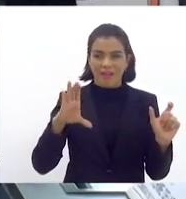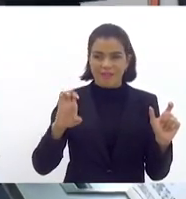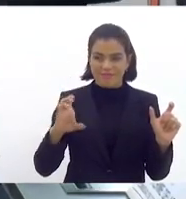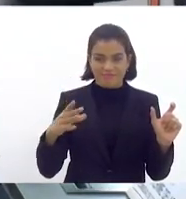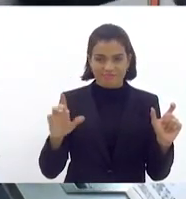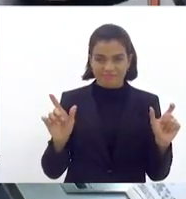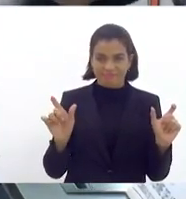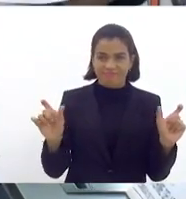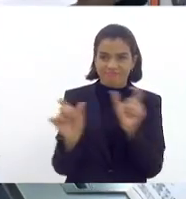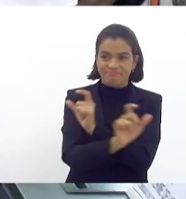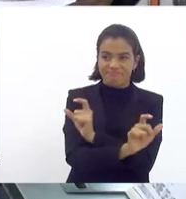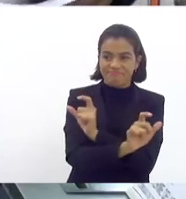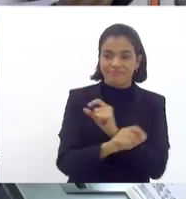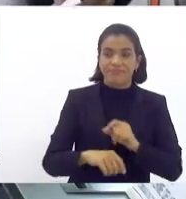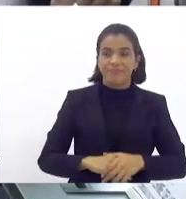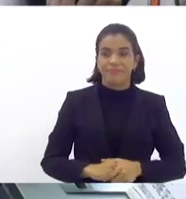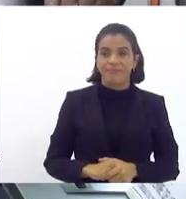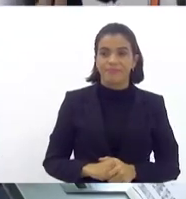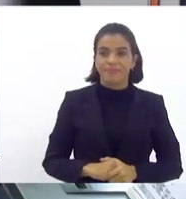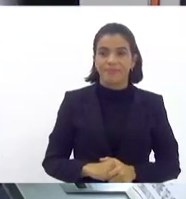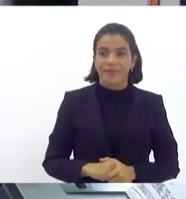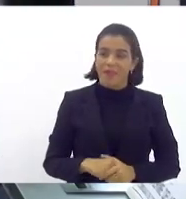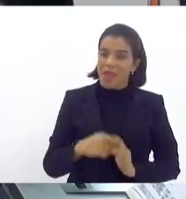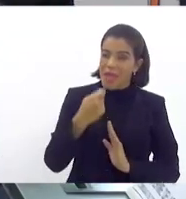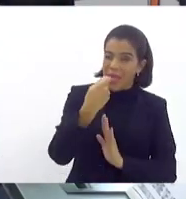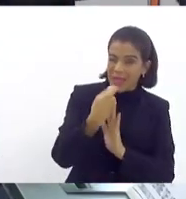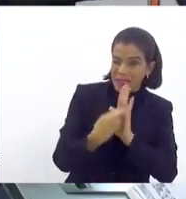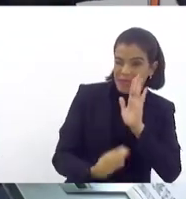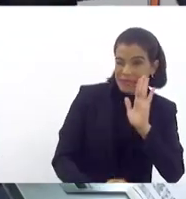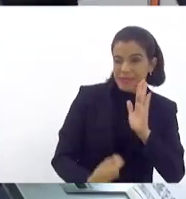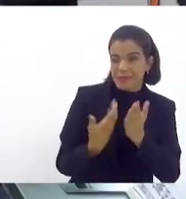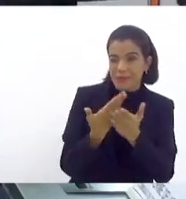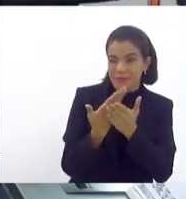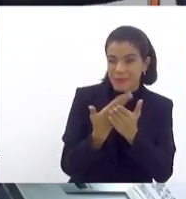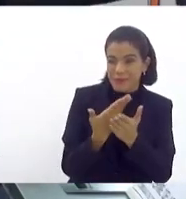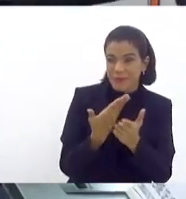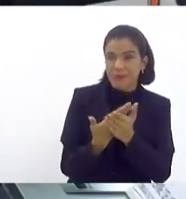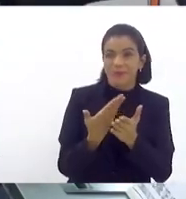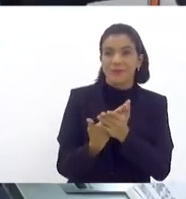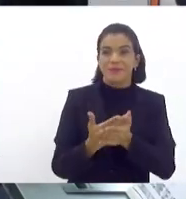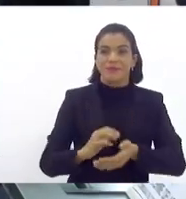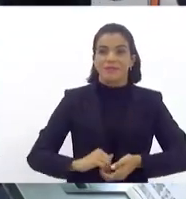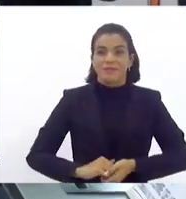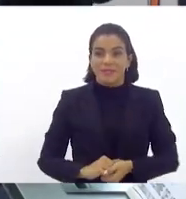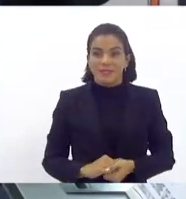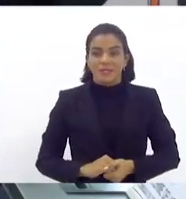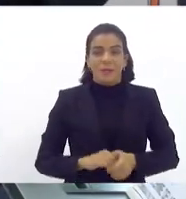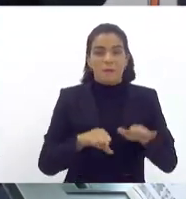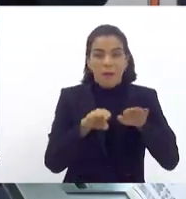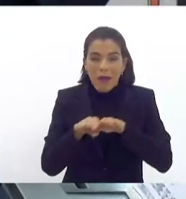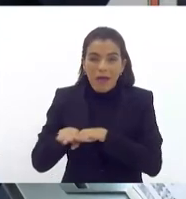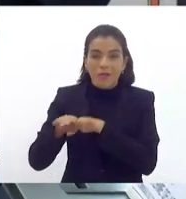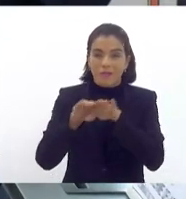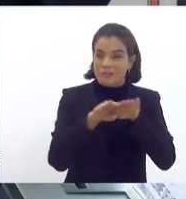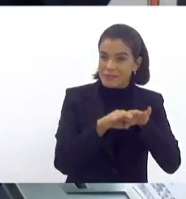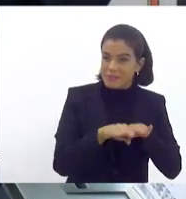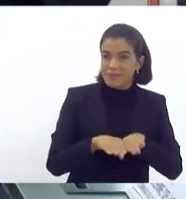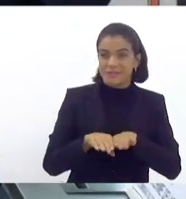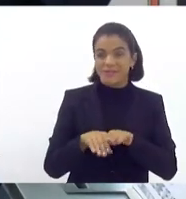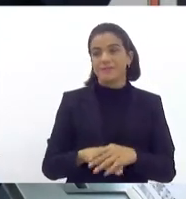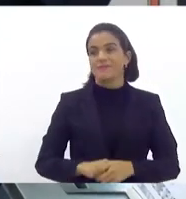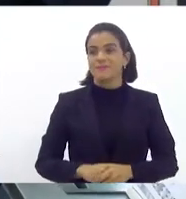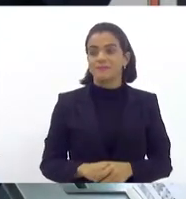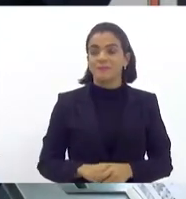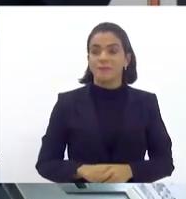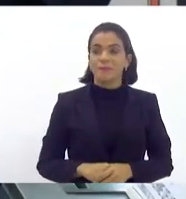Luiz Paulo. Obrigado, presidente. Estou apegado à redação, aos anglicismos, padronização.